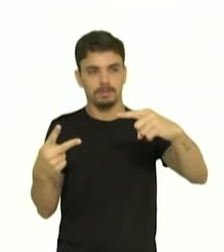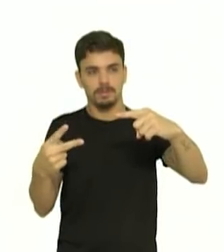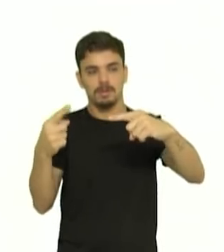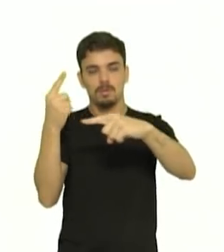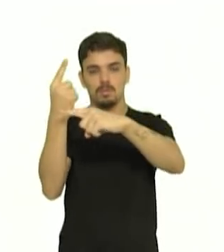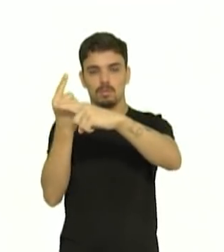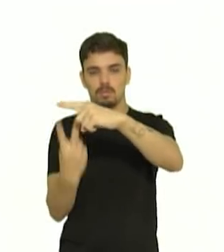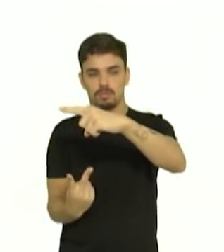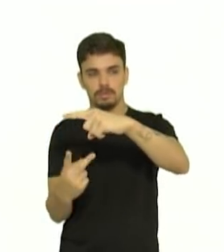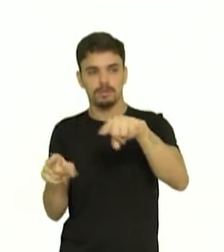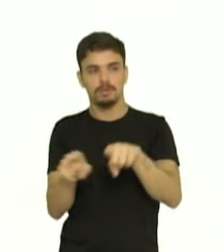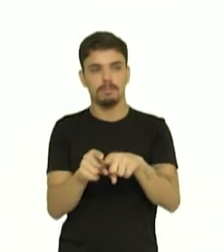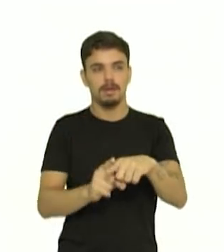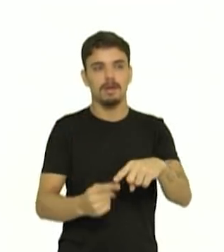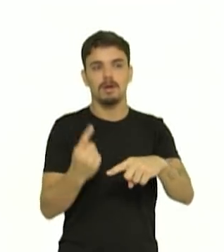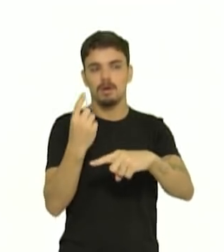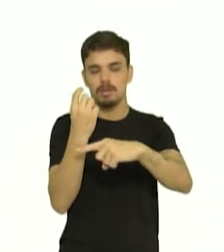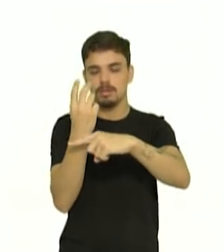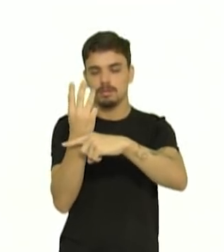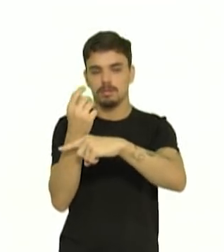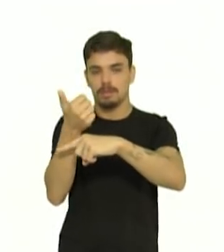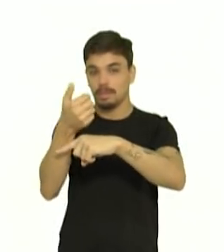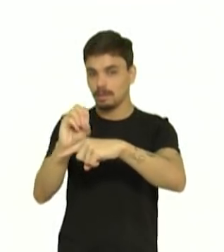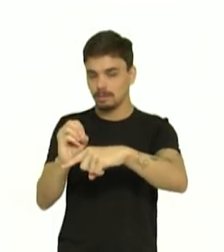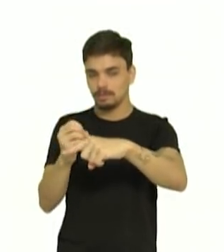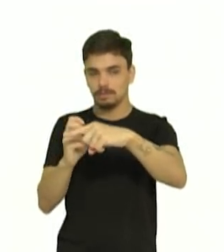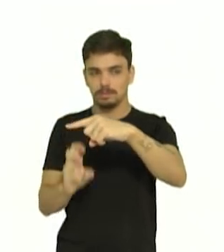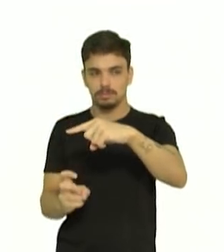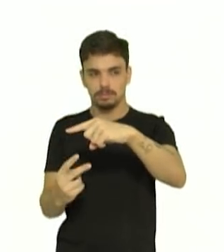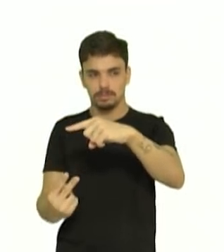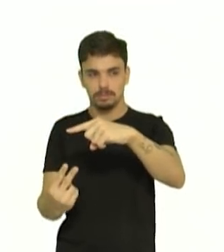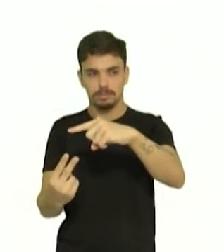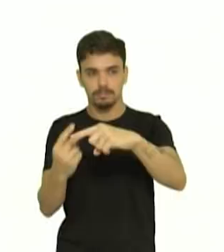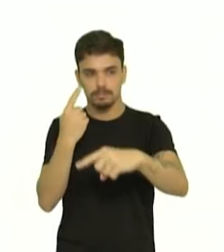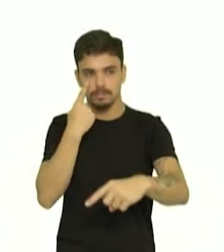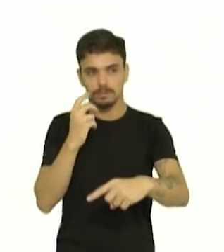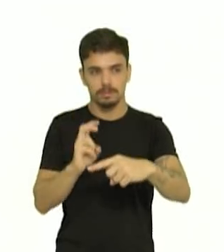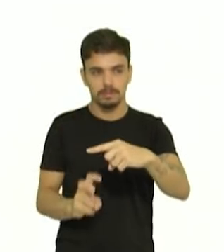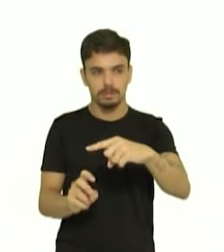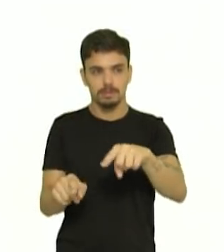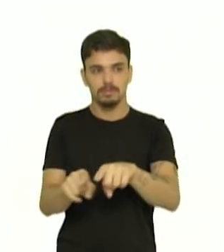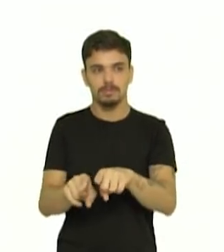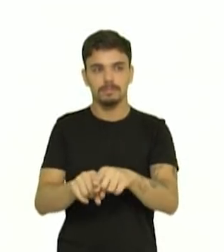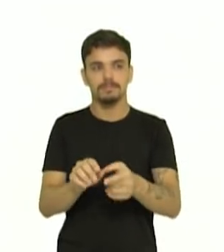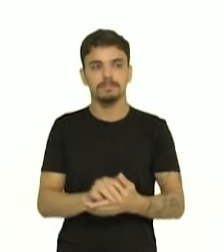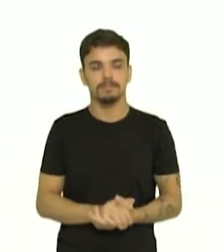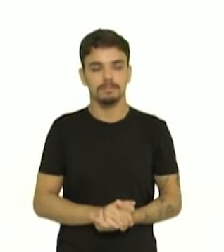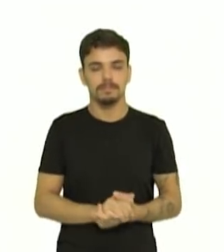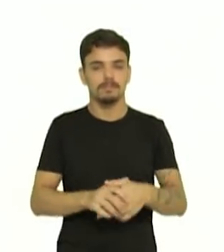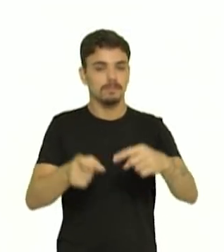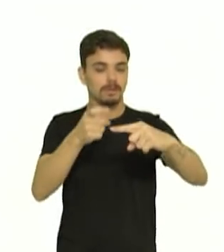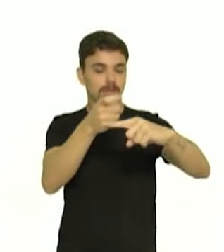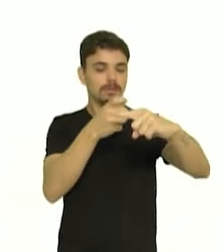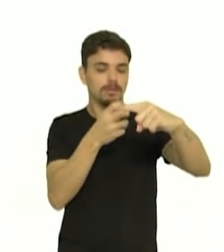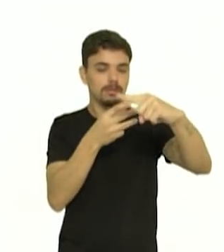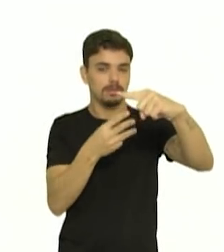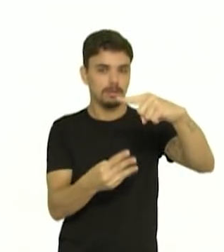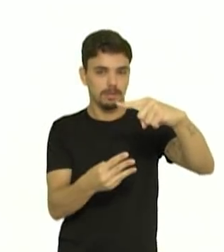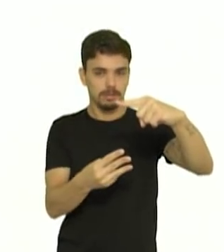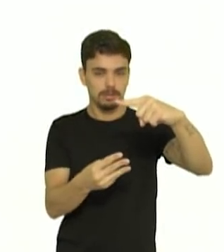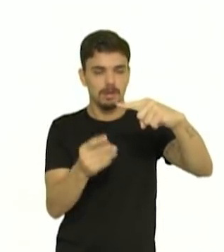1/2, metade de 10, 5, 1 vezes X, então X sobre 3, que eu falei 1/3 de